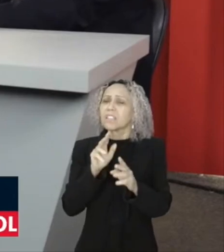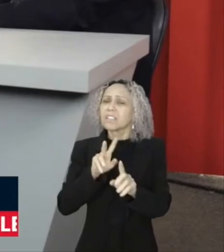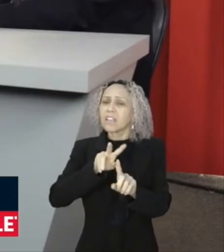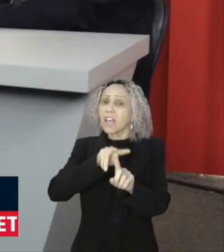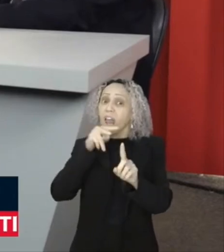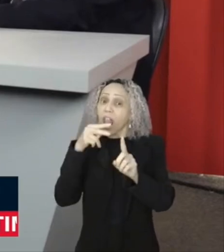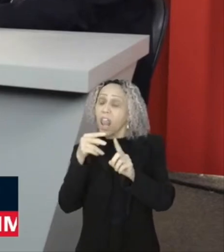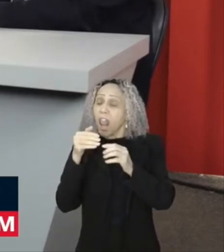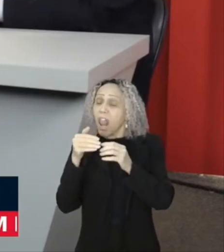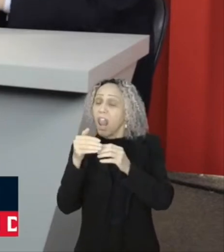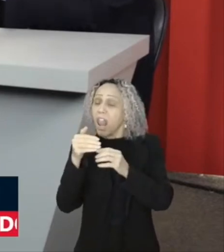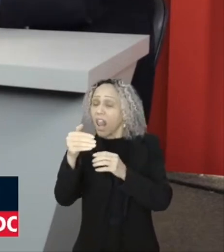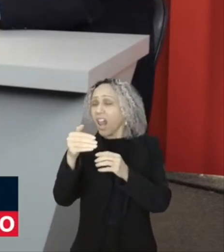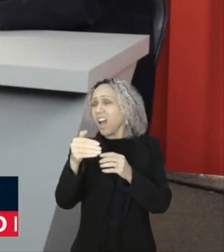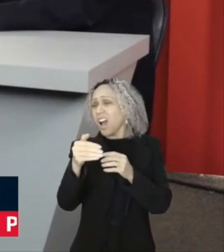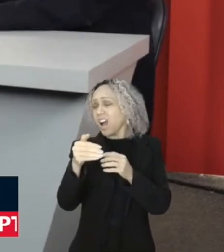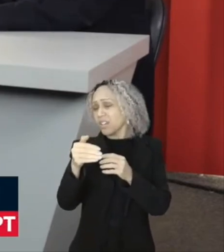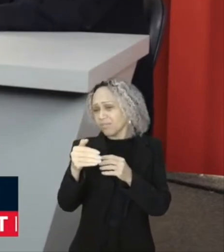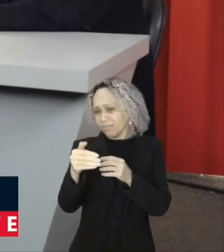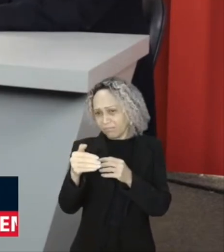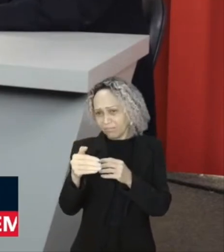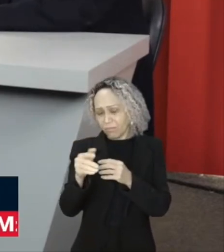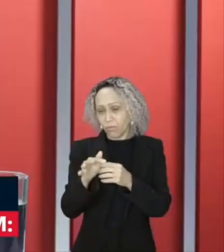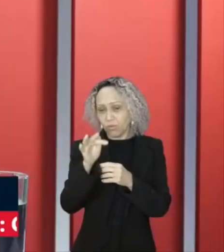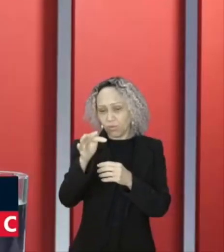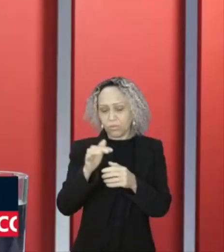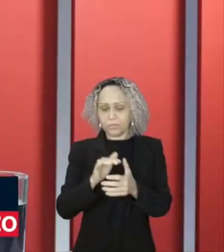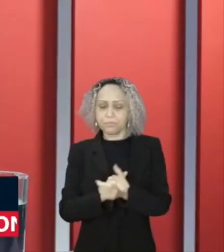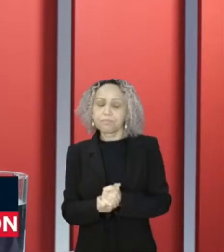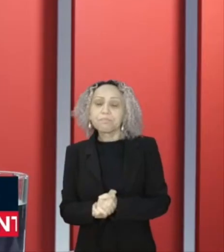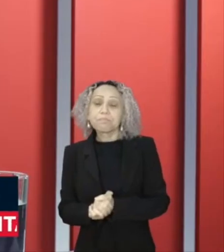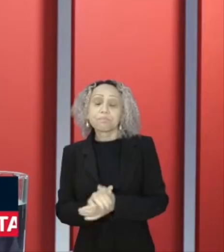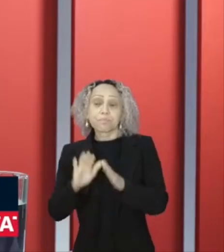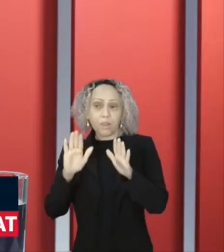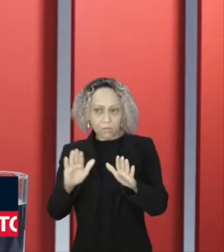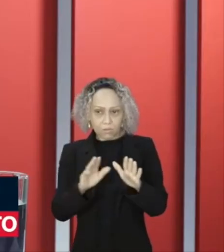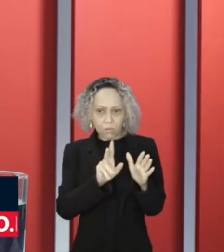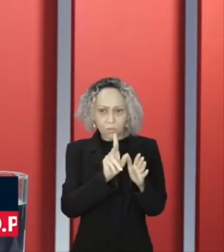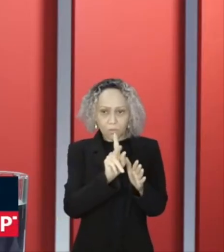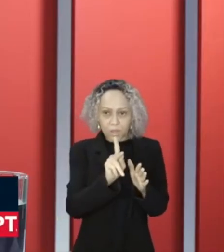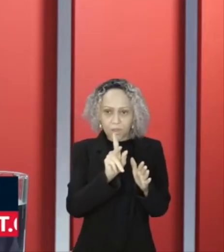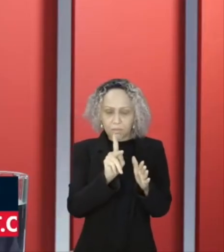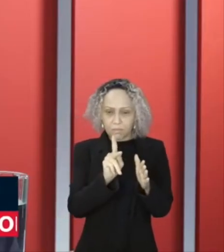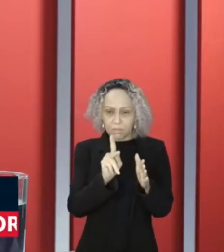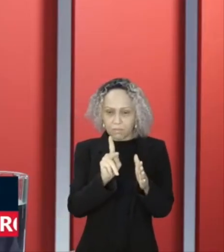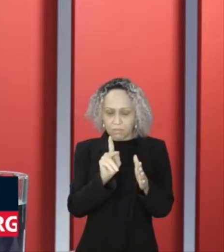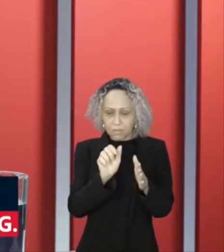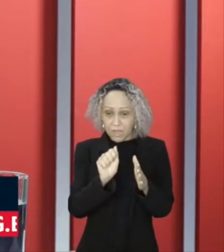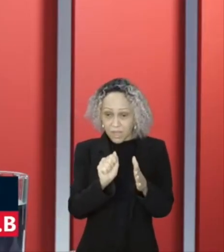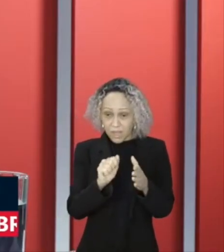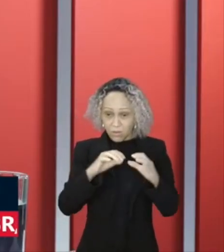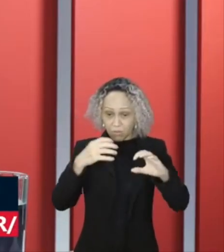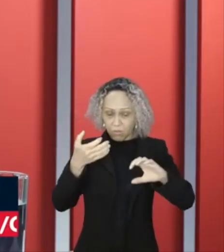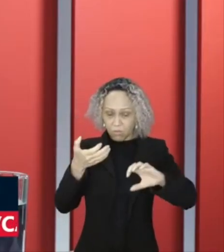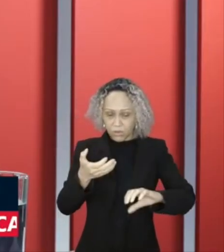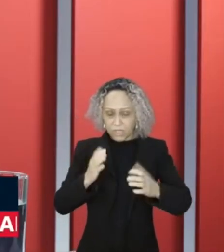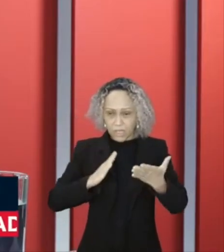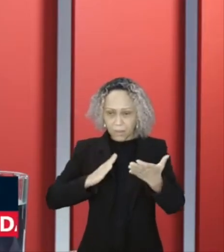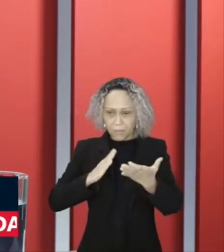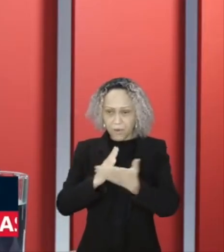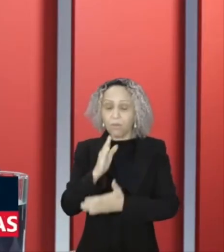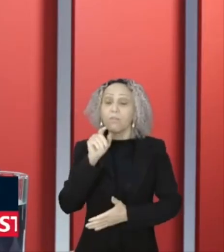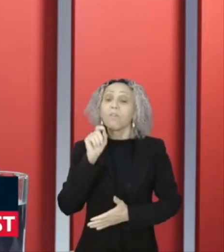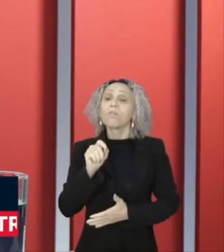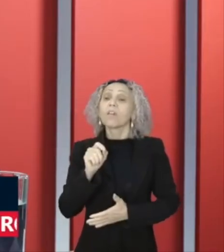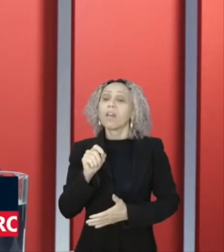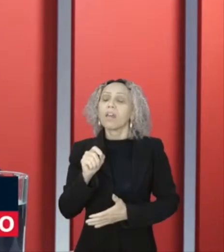orçamentárias do governo anterior. A partir da aprovação do PPA pelo Congresso Nacional, virando lei,